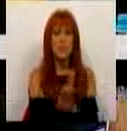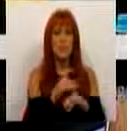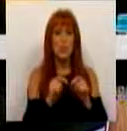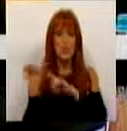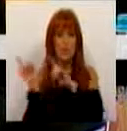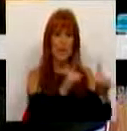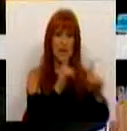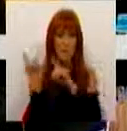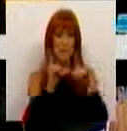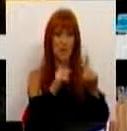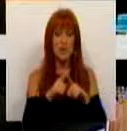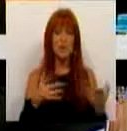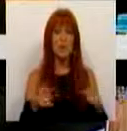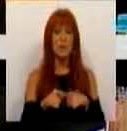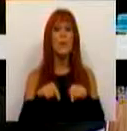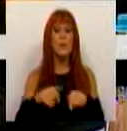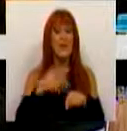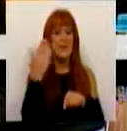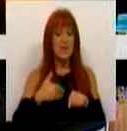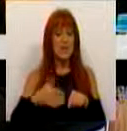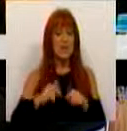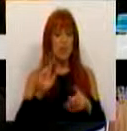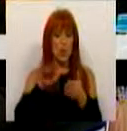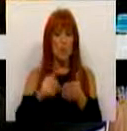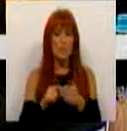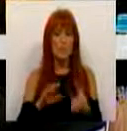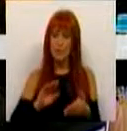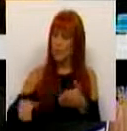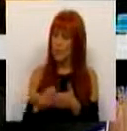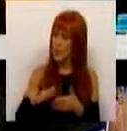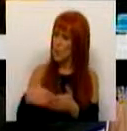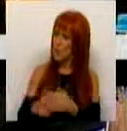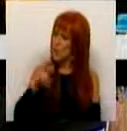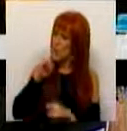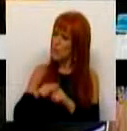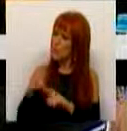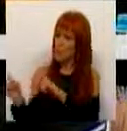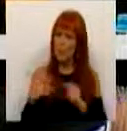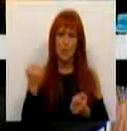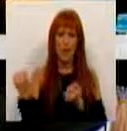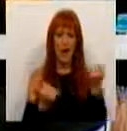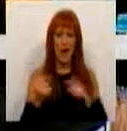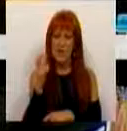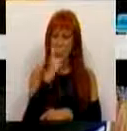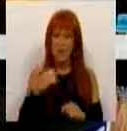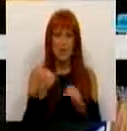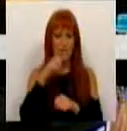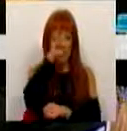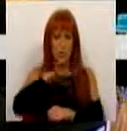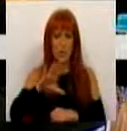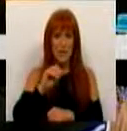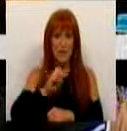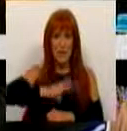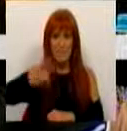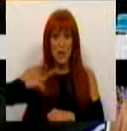dos transportes. Dentro de dias, concluiremos a recepção das candidaturas do aviso relativo aos veículos elétricos para os serviços ambientais com 10